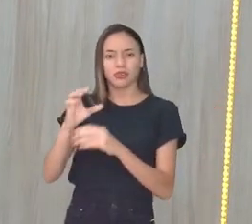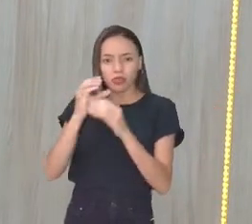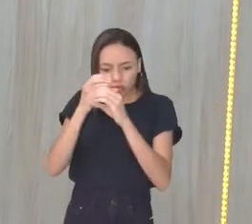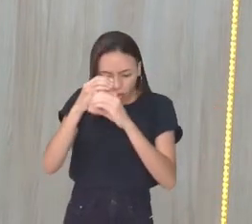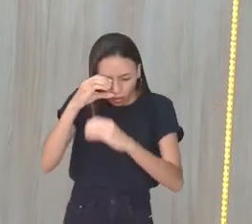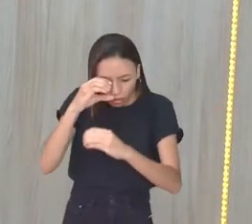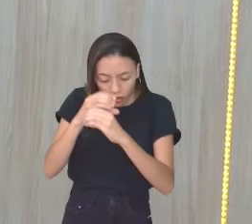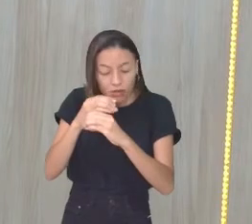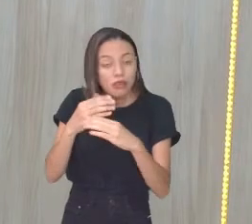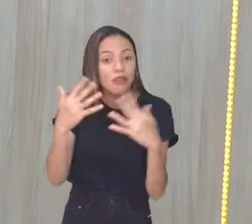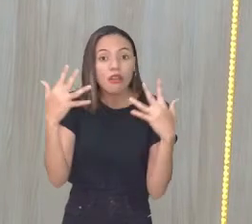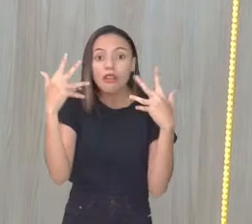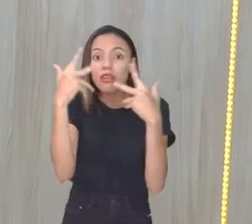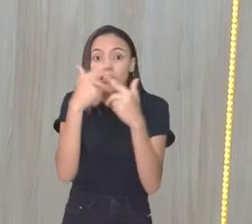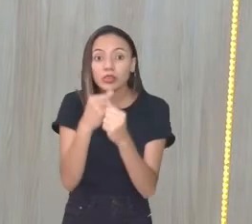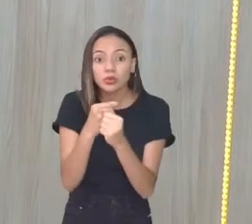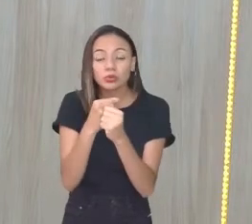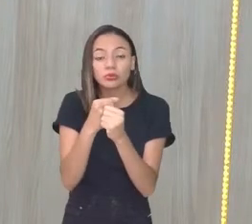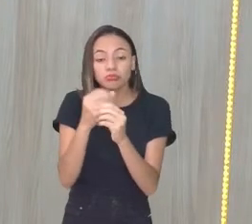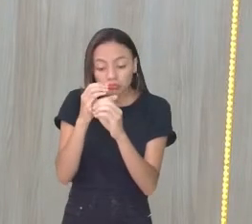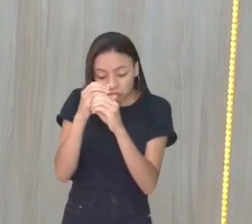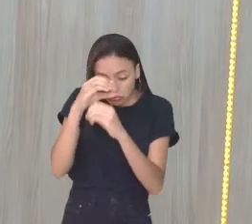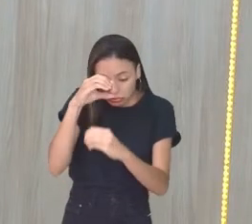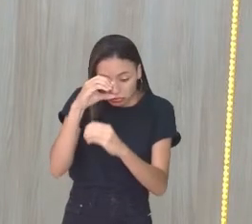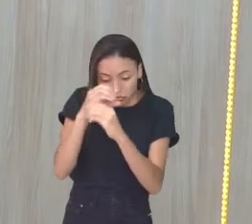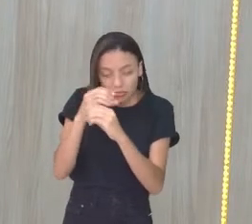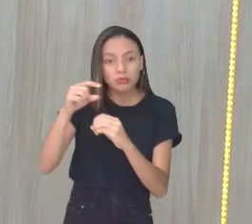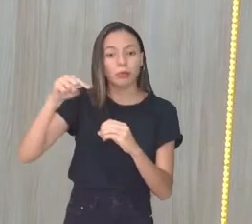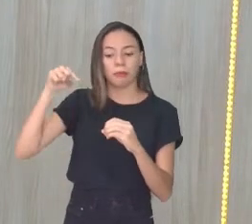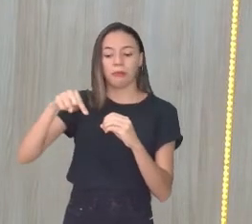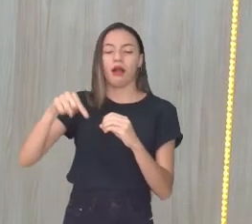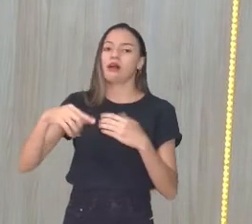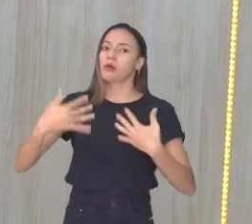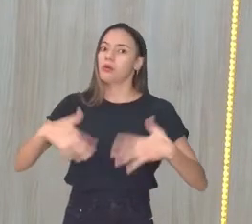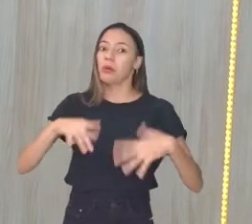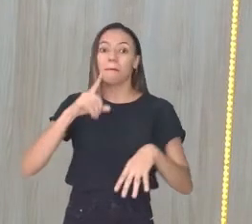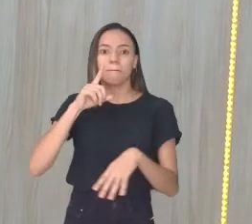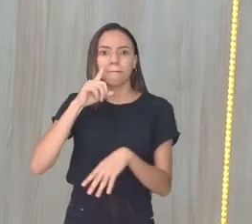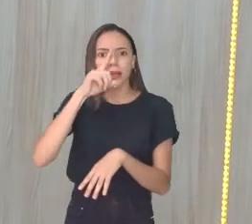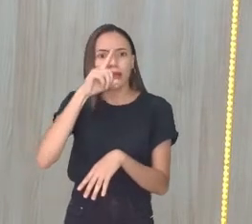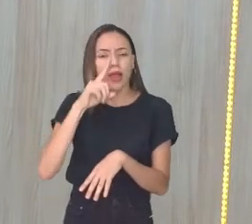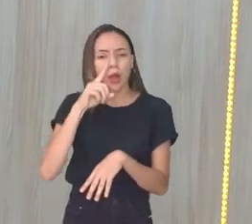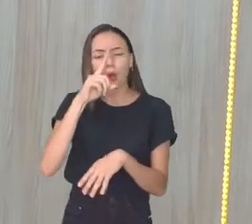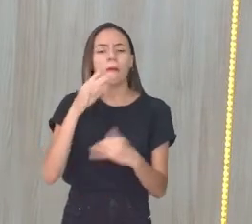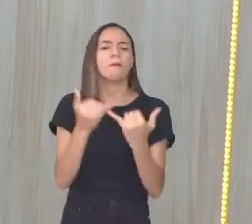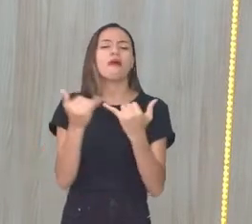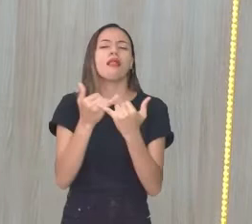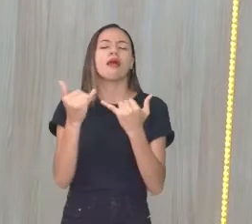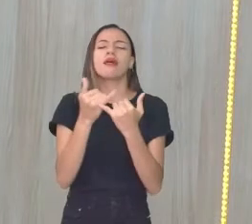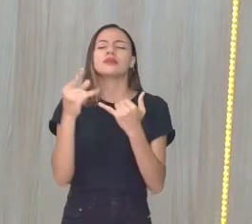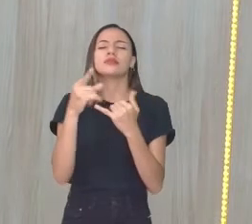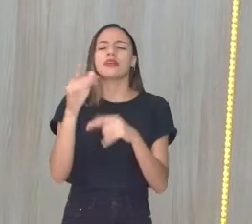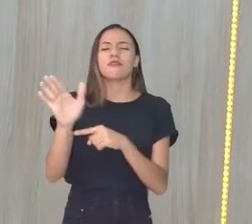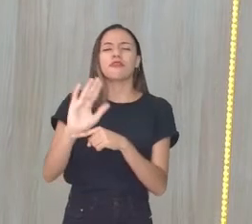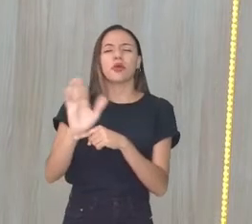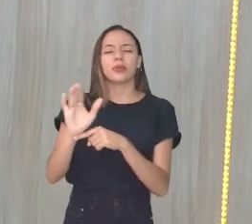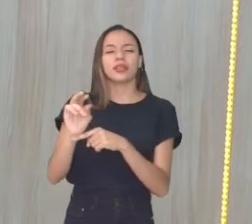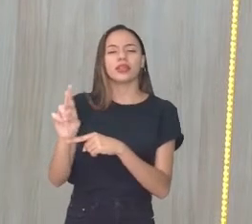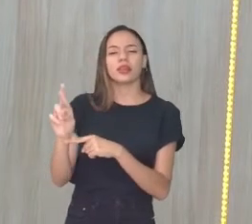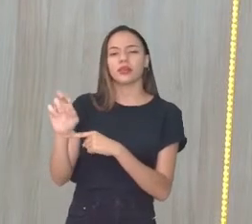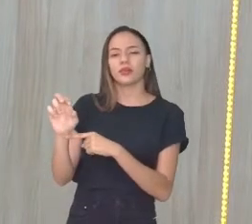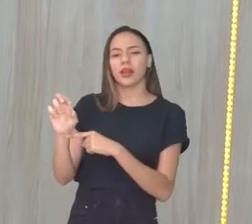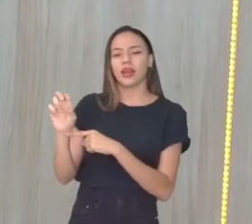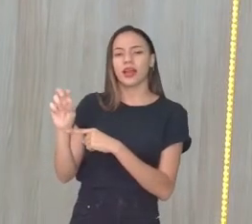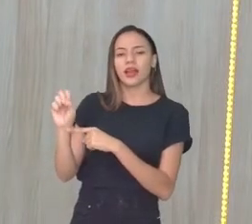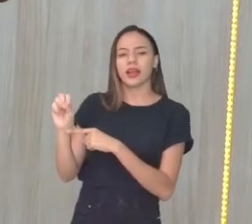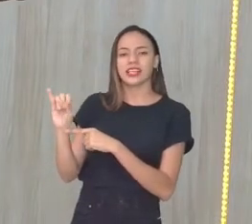desse mundo, mas altamente mortal. Parece aqueles filmes lá de Resident Evil, tá ligado? Eu